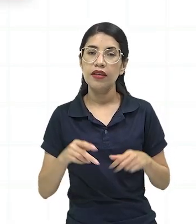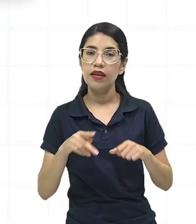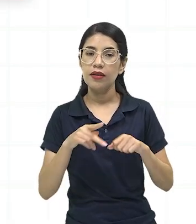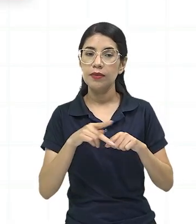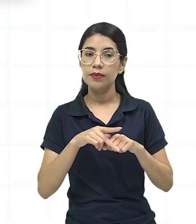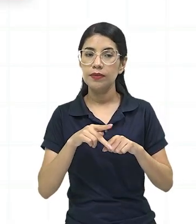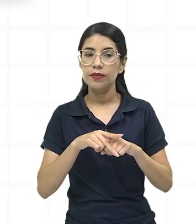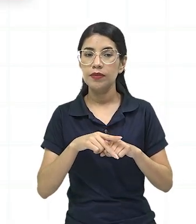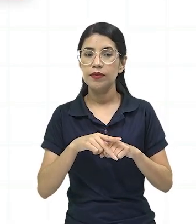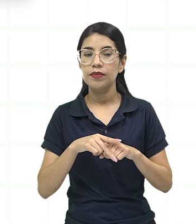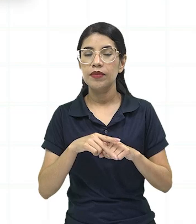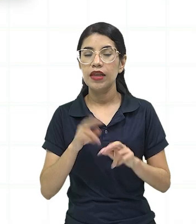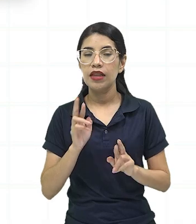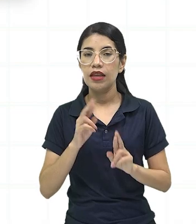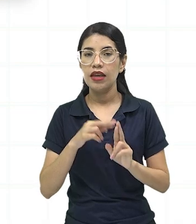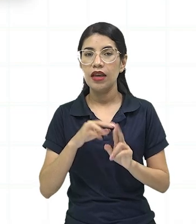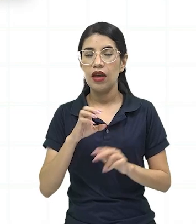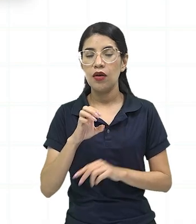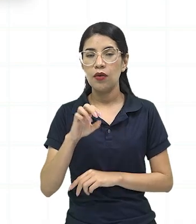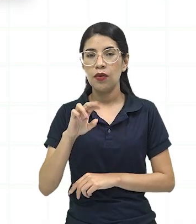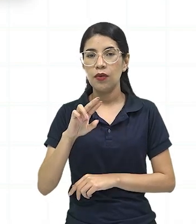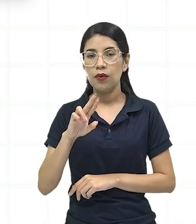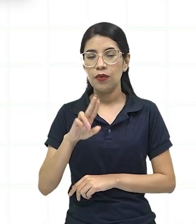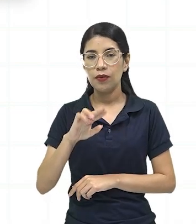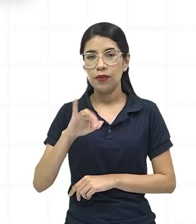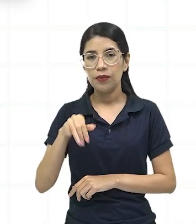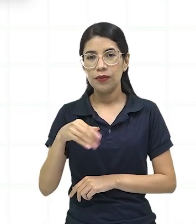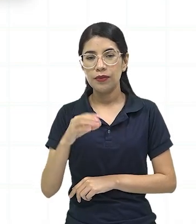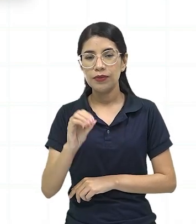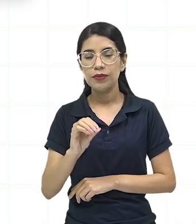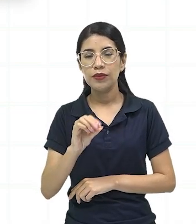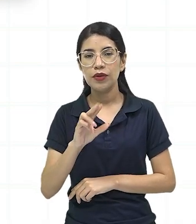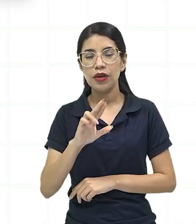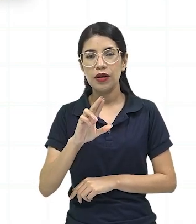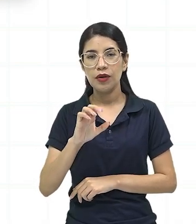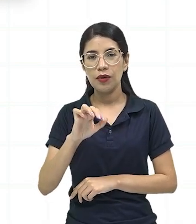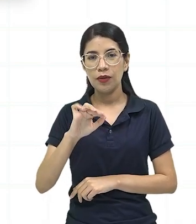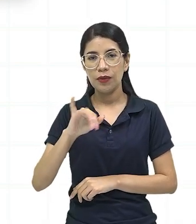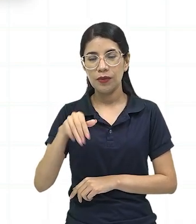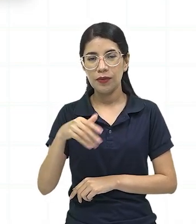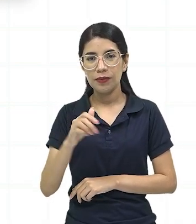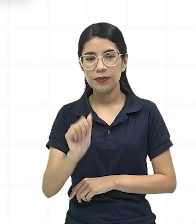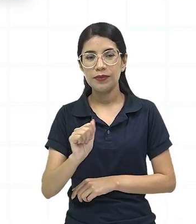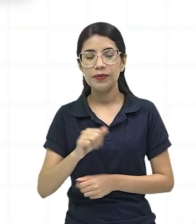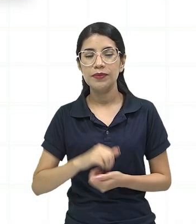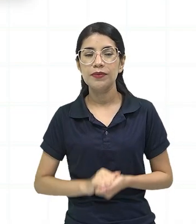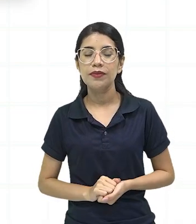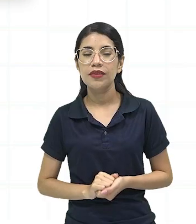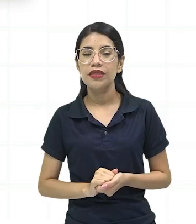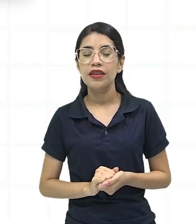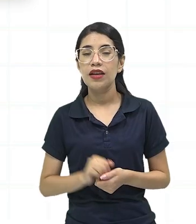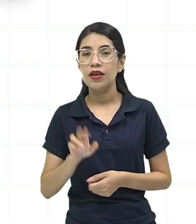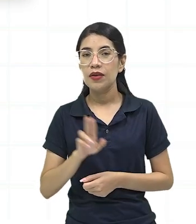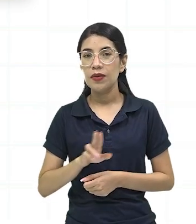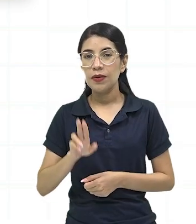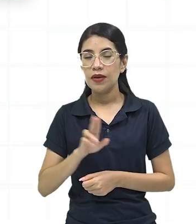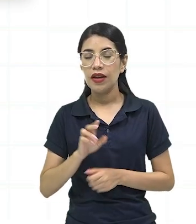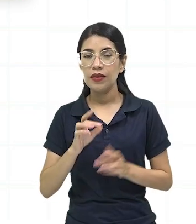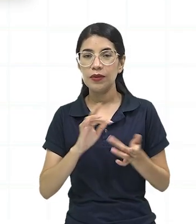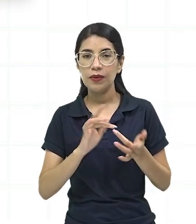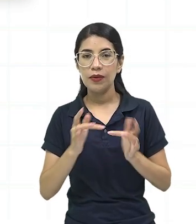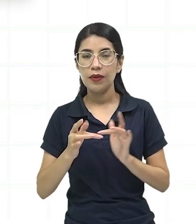relativo cujo, cuja, cujos e cujas. São utilizados quando se tem no contexto uma ideia